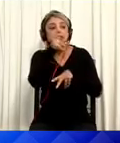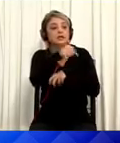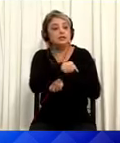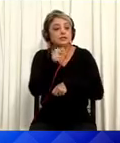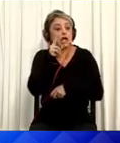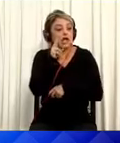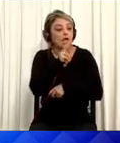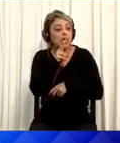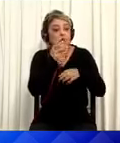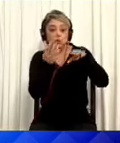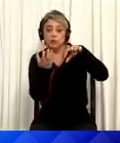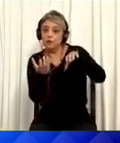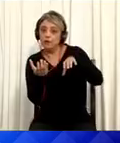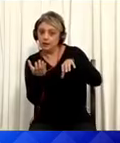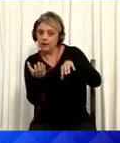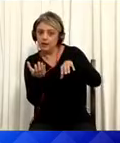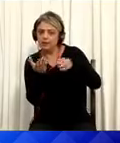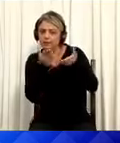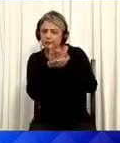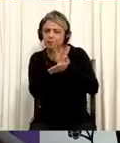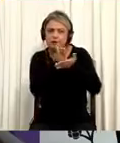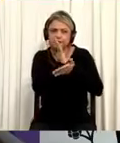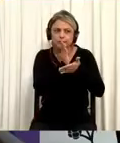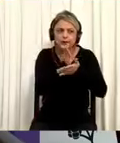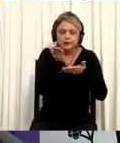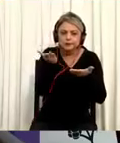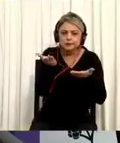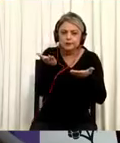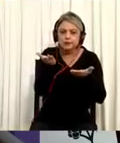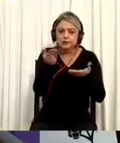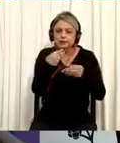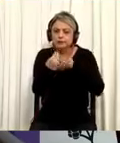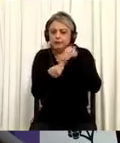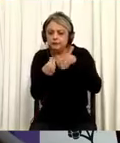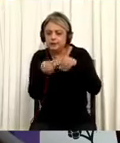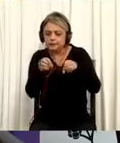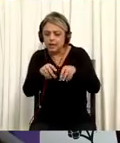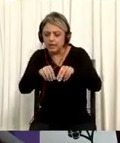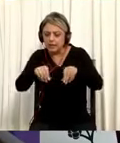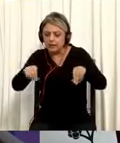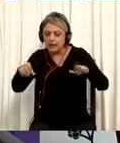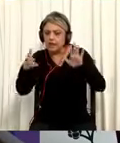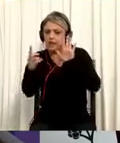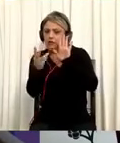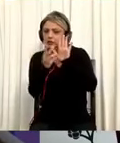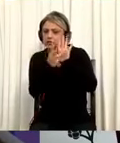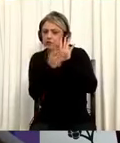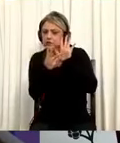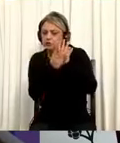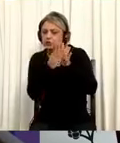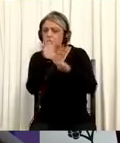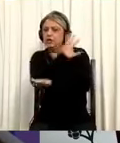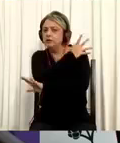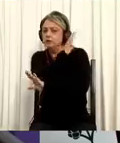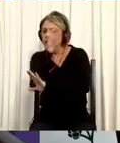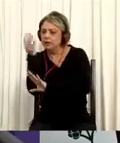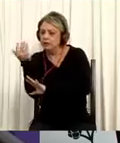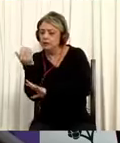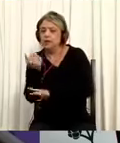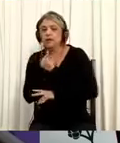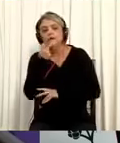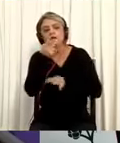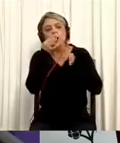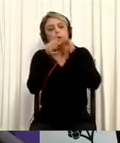ficar de olho num congresso que às vezes está aprovando ali coisas que vai mexer na terra de pessoas indígenas, no meio ambiente, enfim, tudo isso. Eu queria que